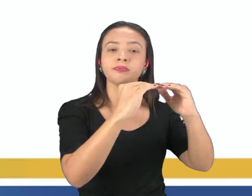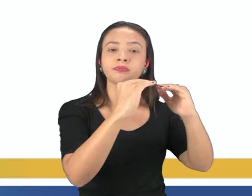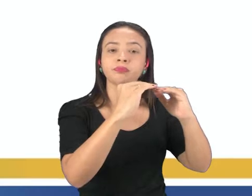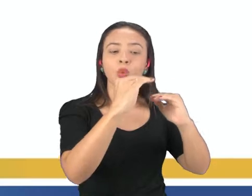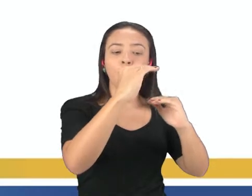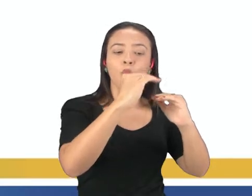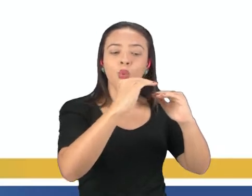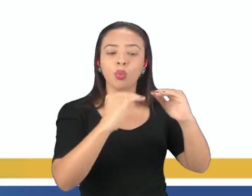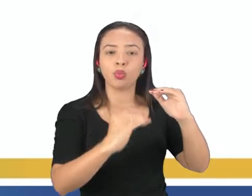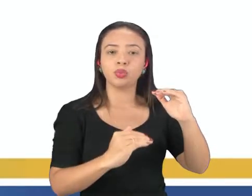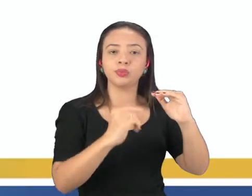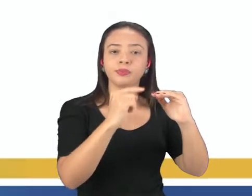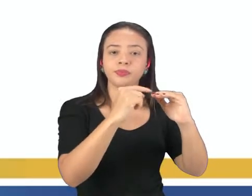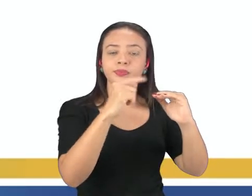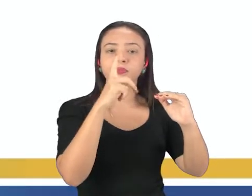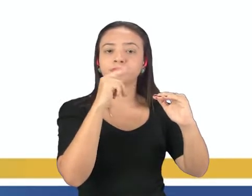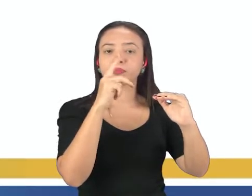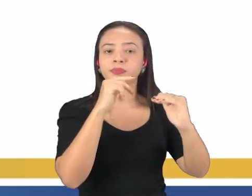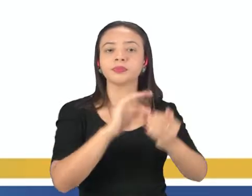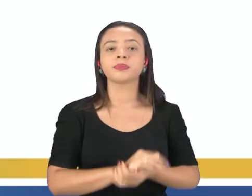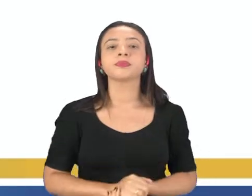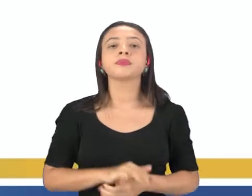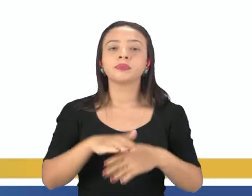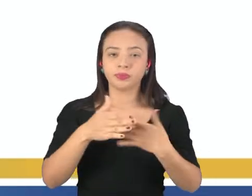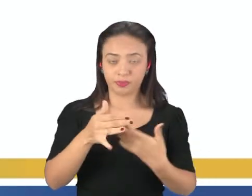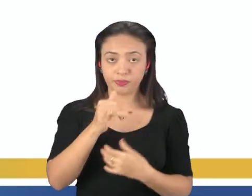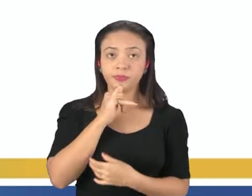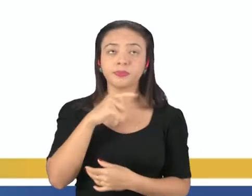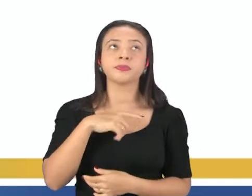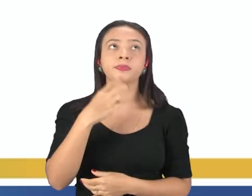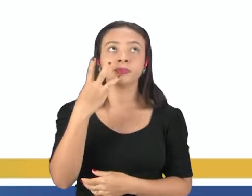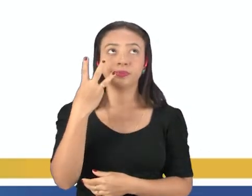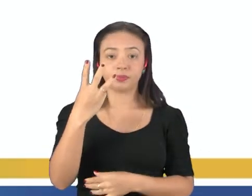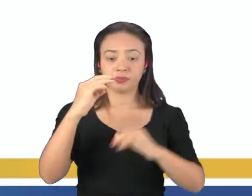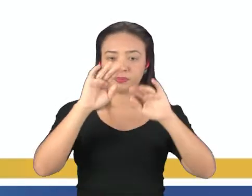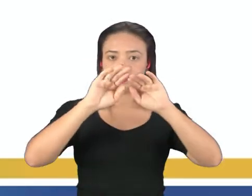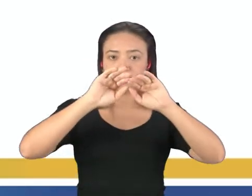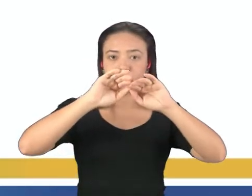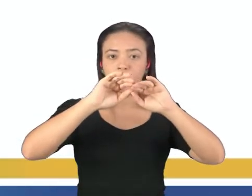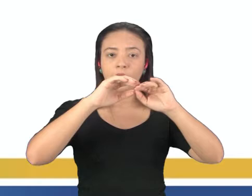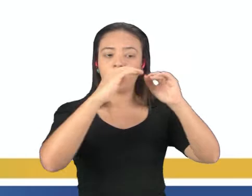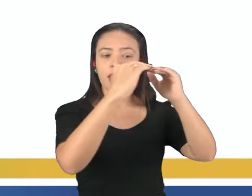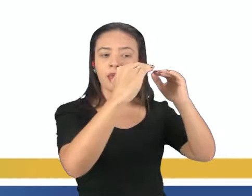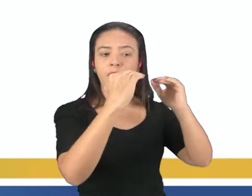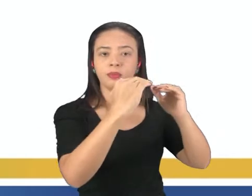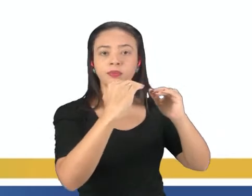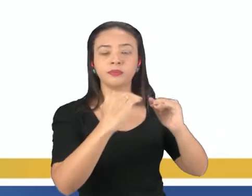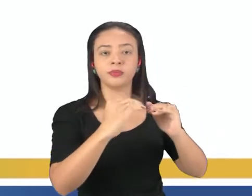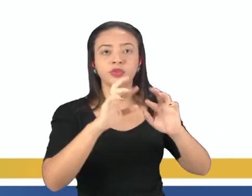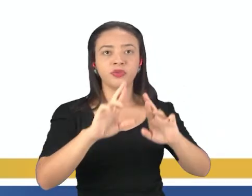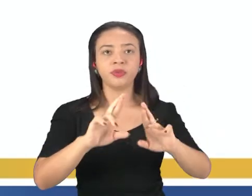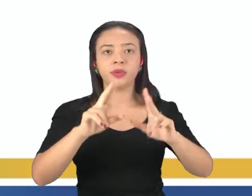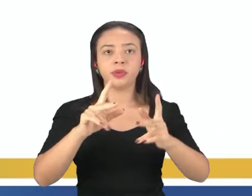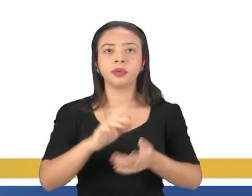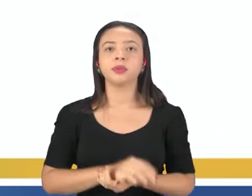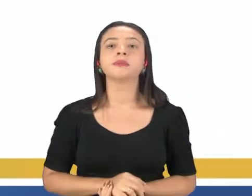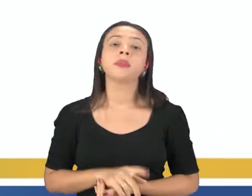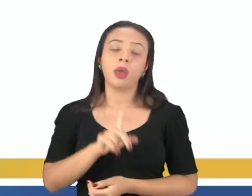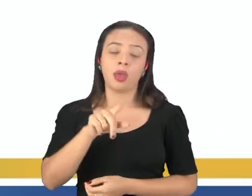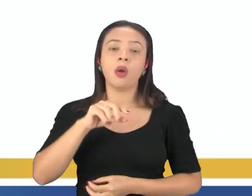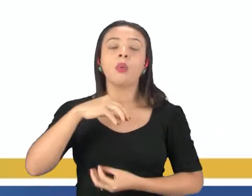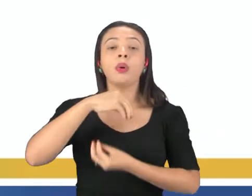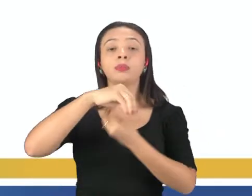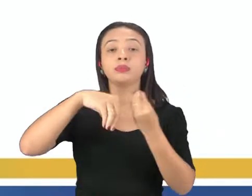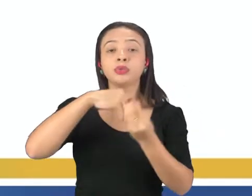intermédio, ficaria entre as duas coisas. Então, nesse caso aí, nós temos três fases. Por ter mais de uma fase, nós temos o exemplo típico de